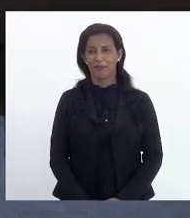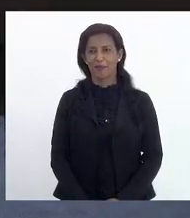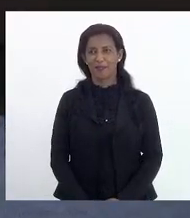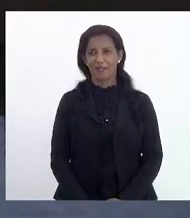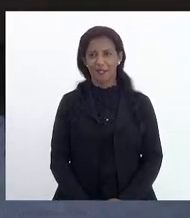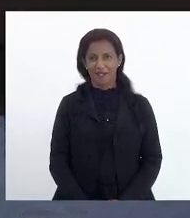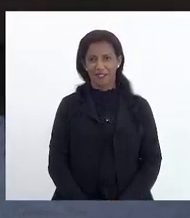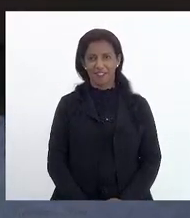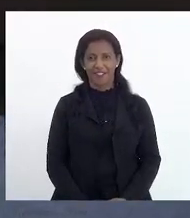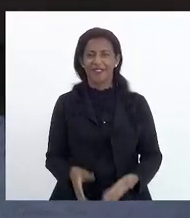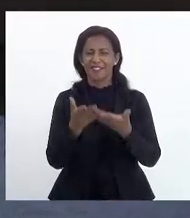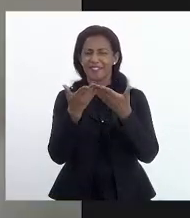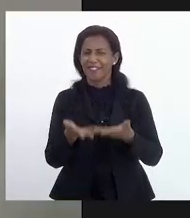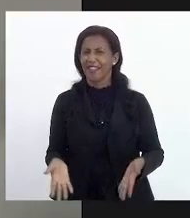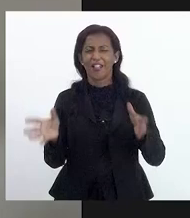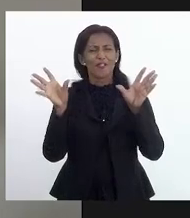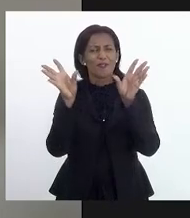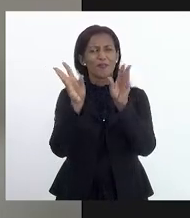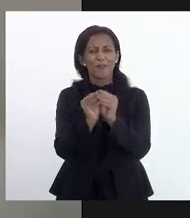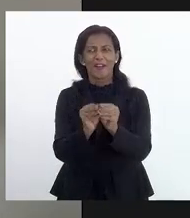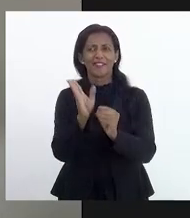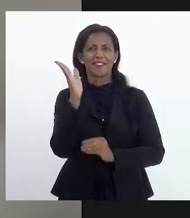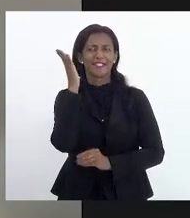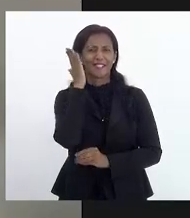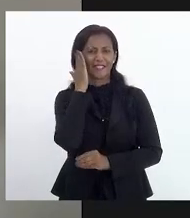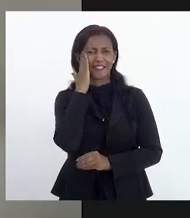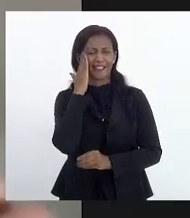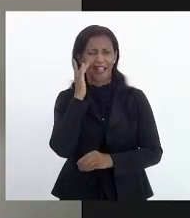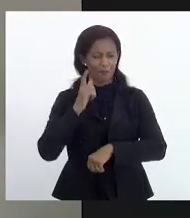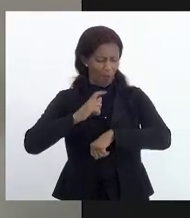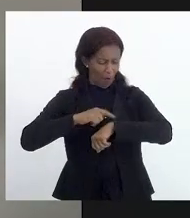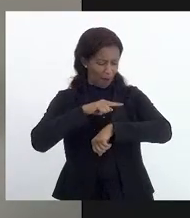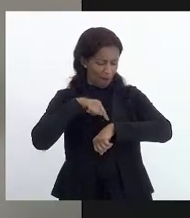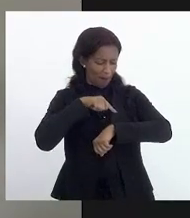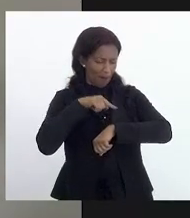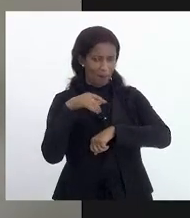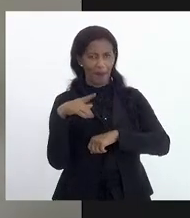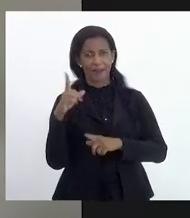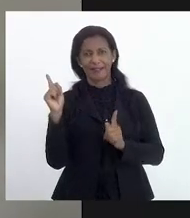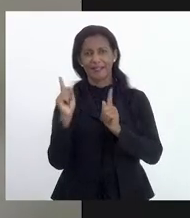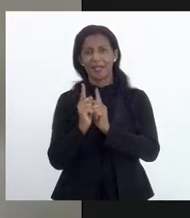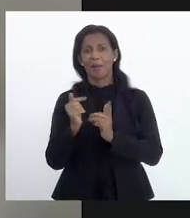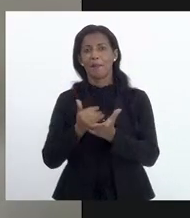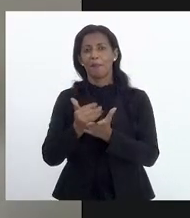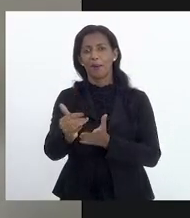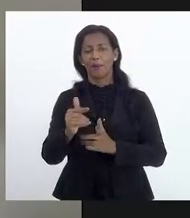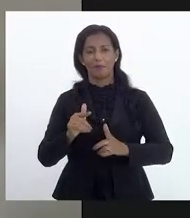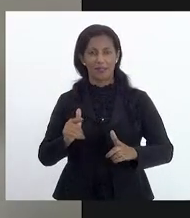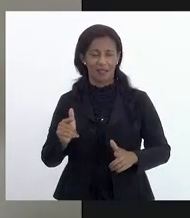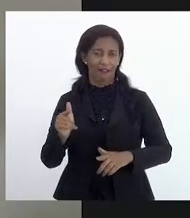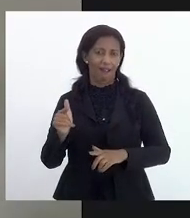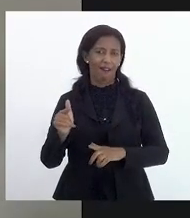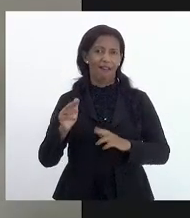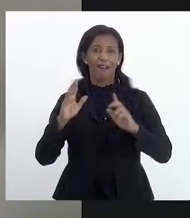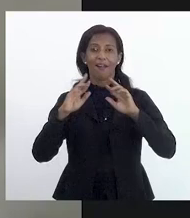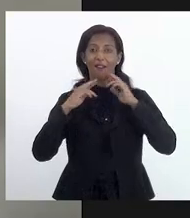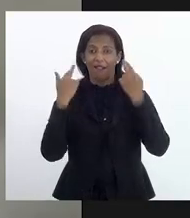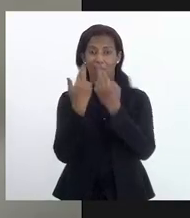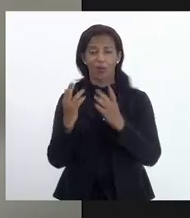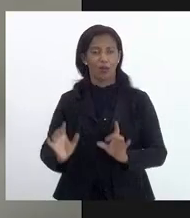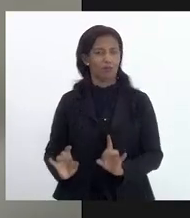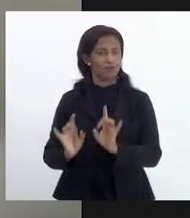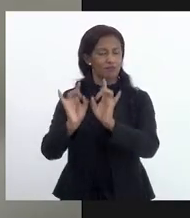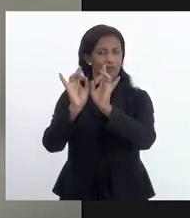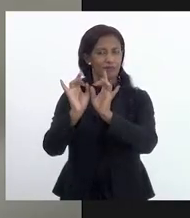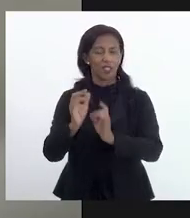Senhor presidente, serei muito breve, porque a gente sabe que o avançar das horas aí para início dos trabalhos da sessão extraordinária, mas